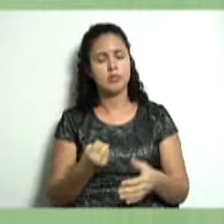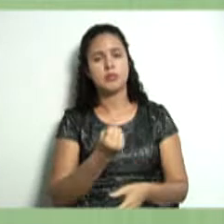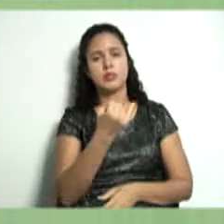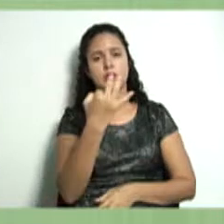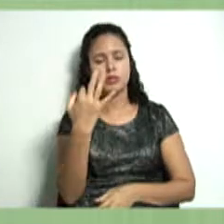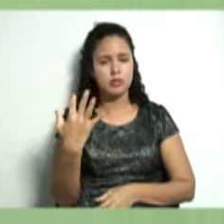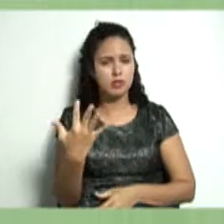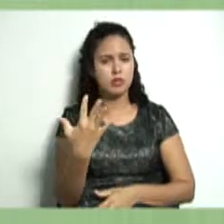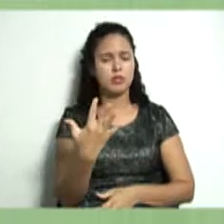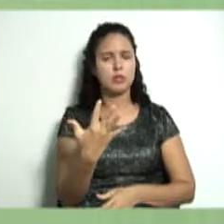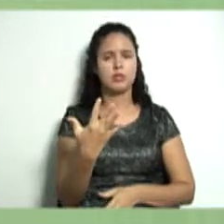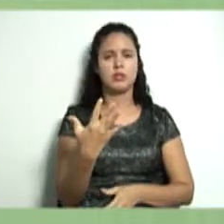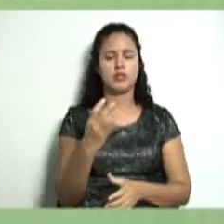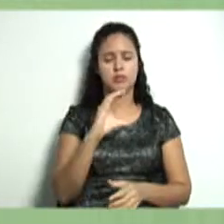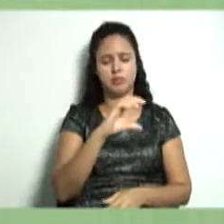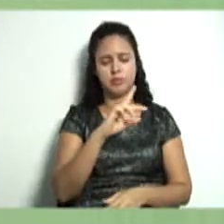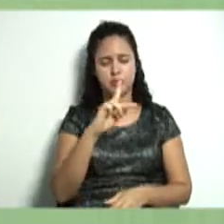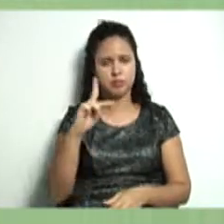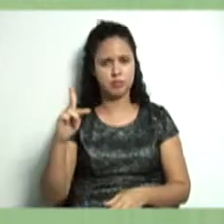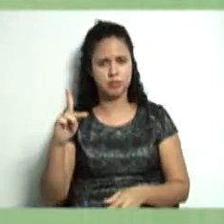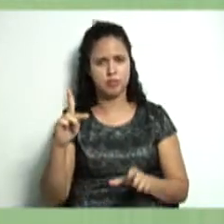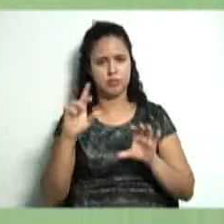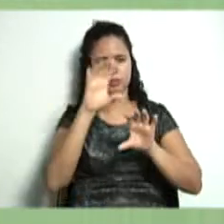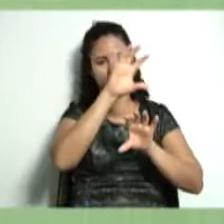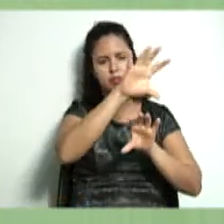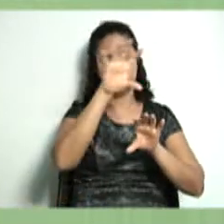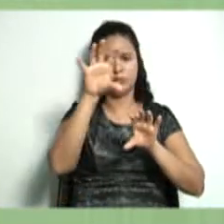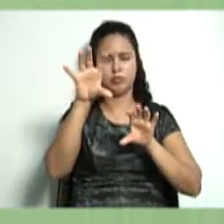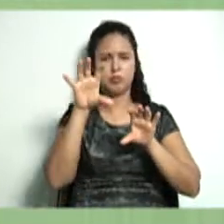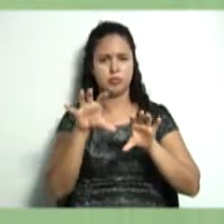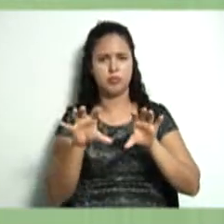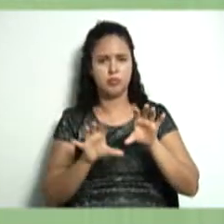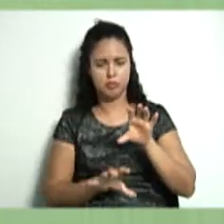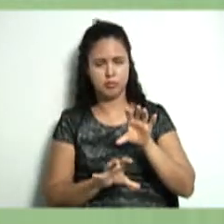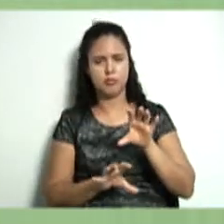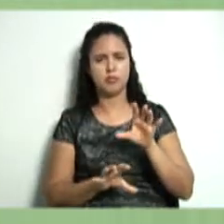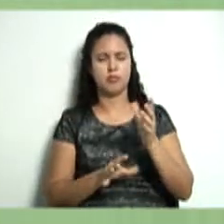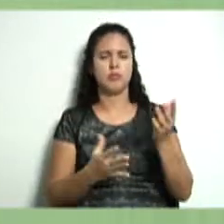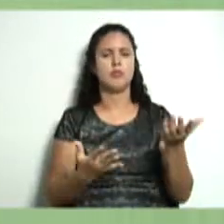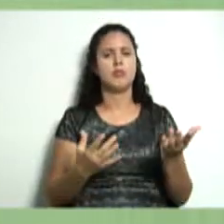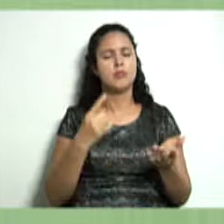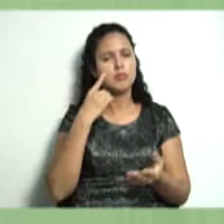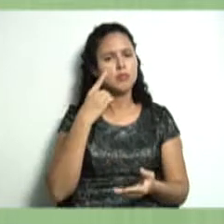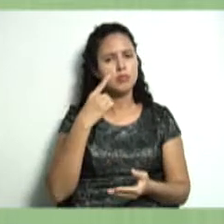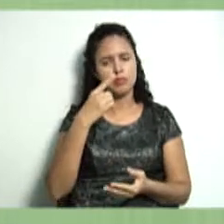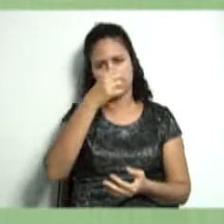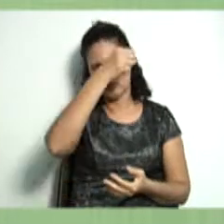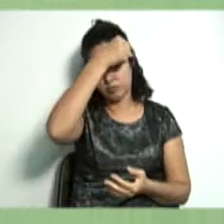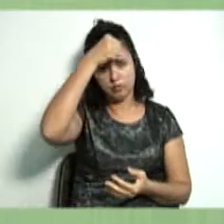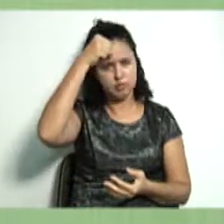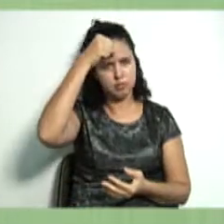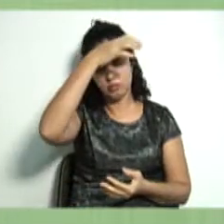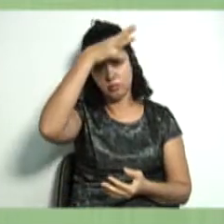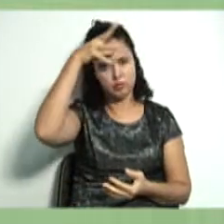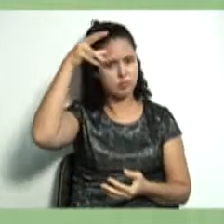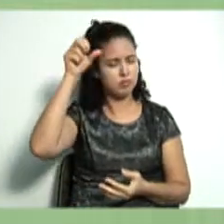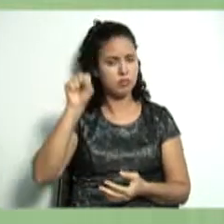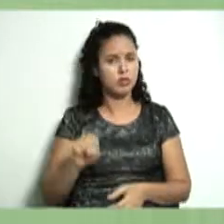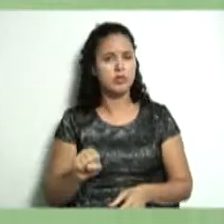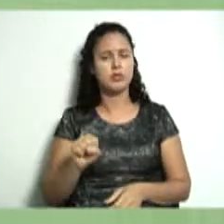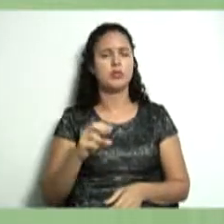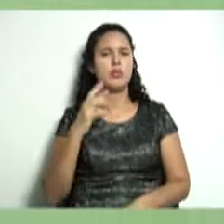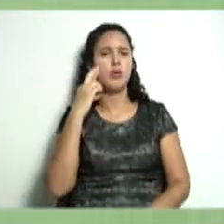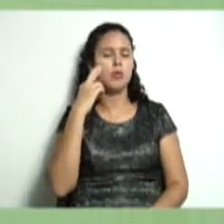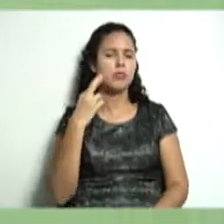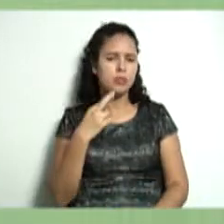que tem de cooperativas em cada local, né? Mato Grosso do Sul, Rondônia. E